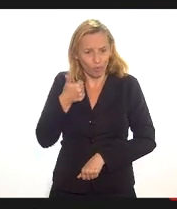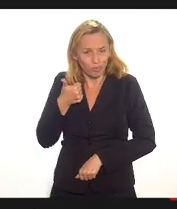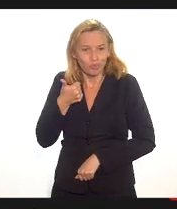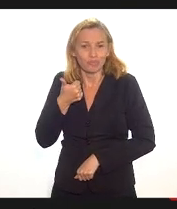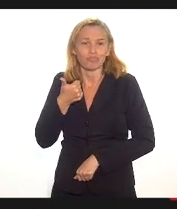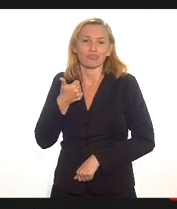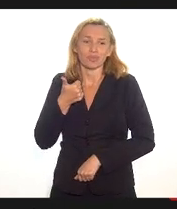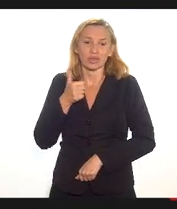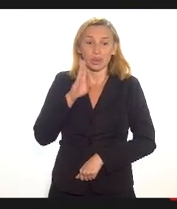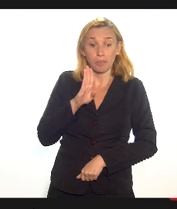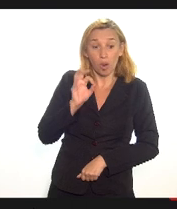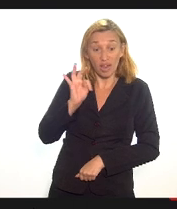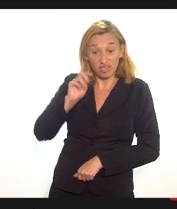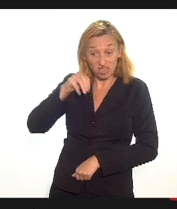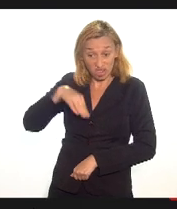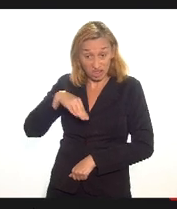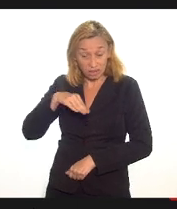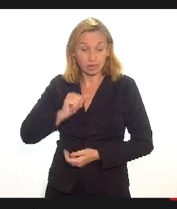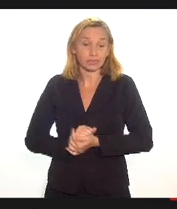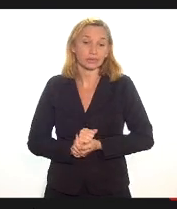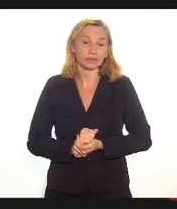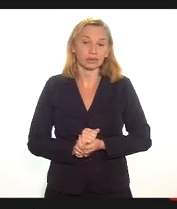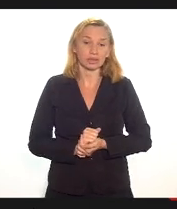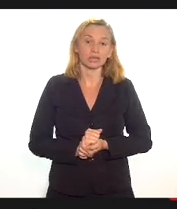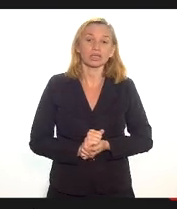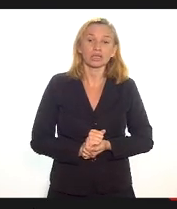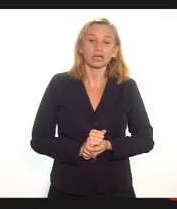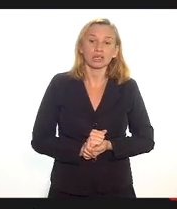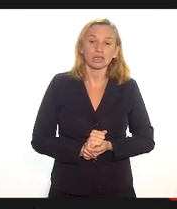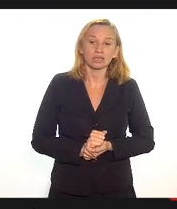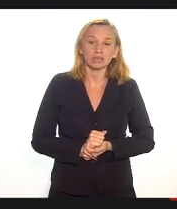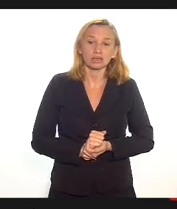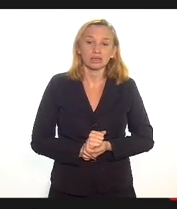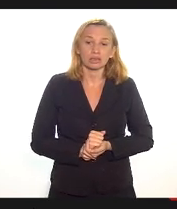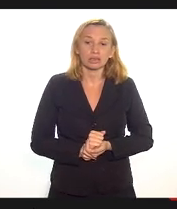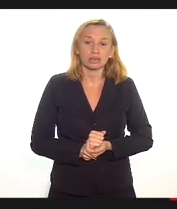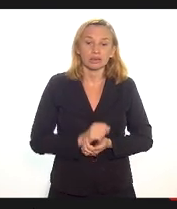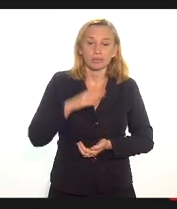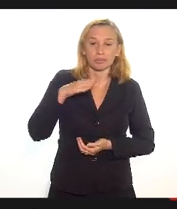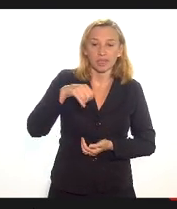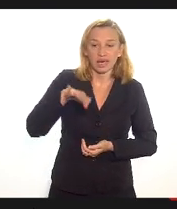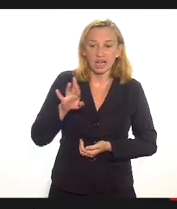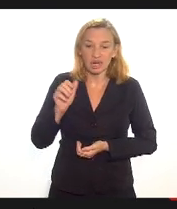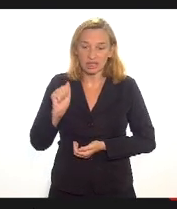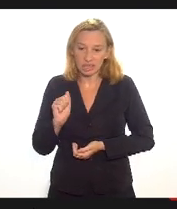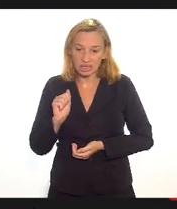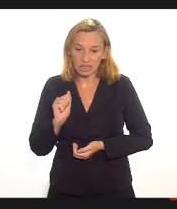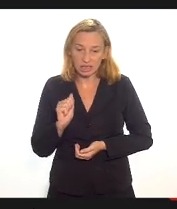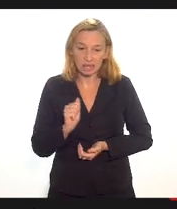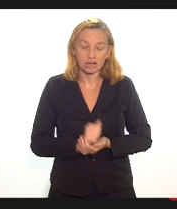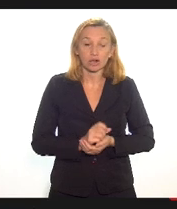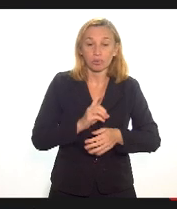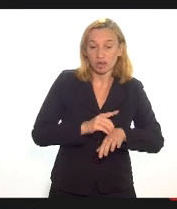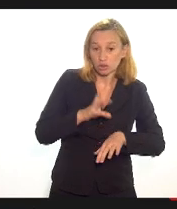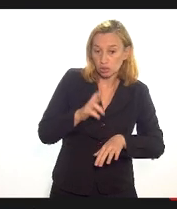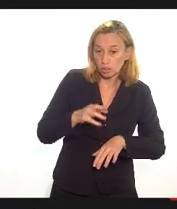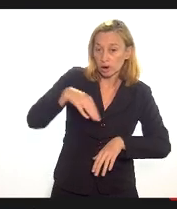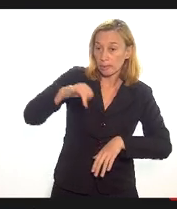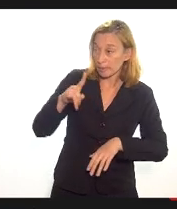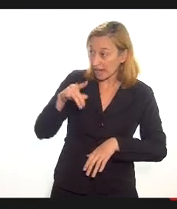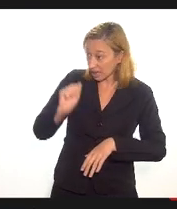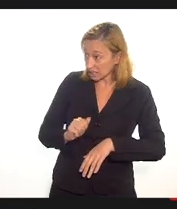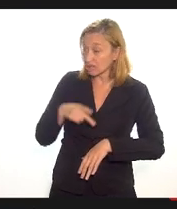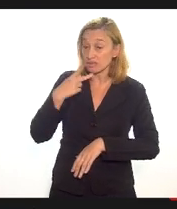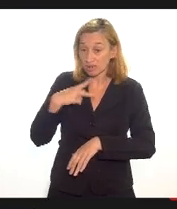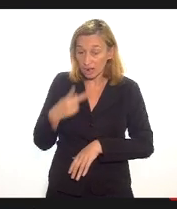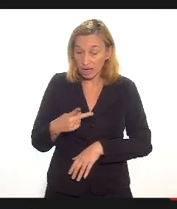esses boletins, né? Ou se detalhar melhor mecânica de, como a doutora Magda várias vezes